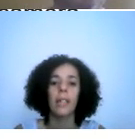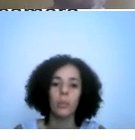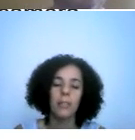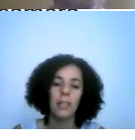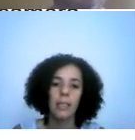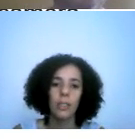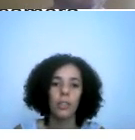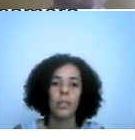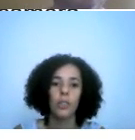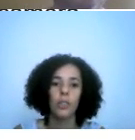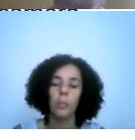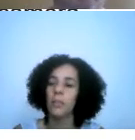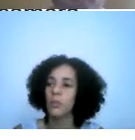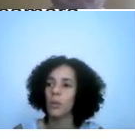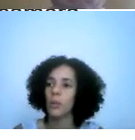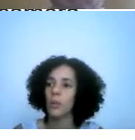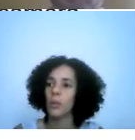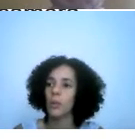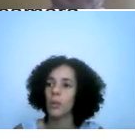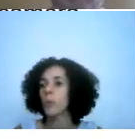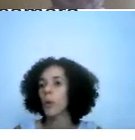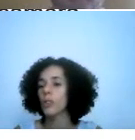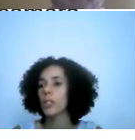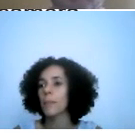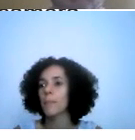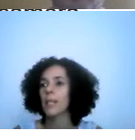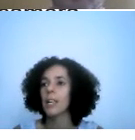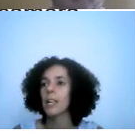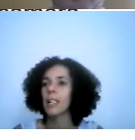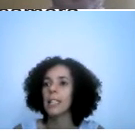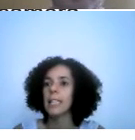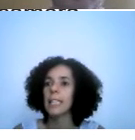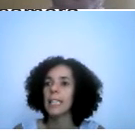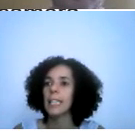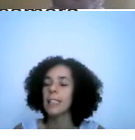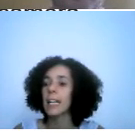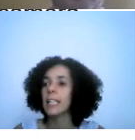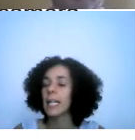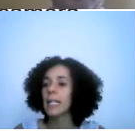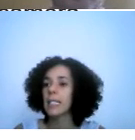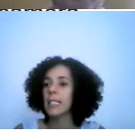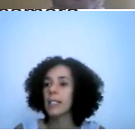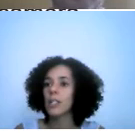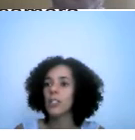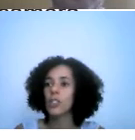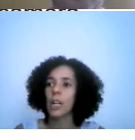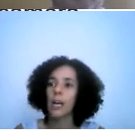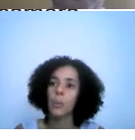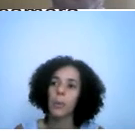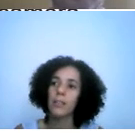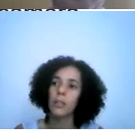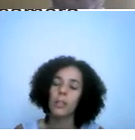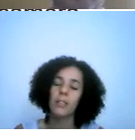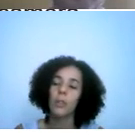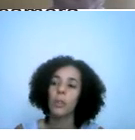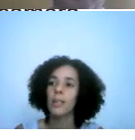né, especialista em espécies exóticas e invasão biológica, né, e eles registraram para